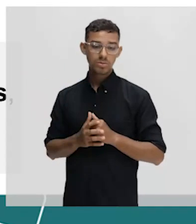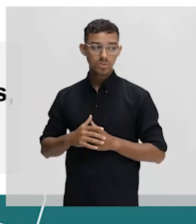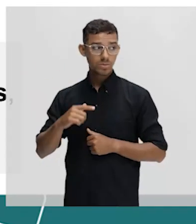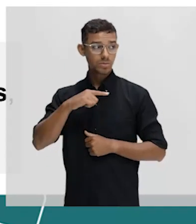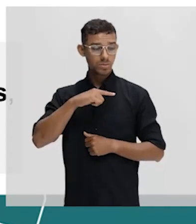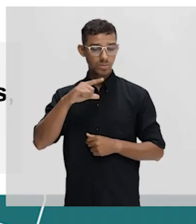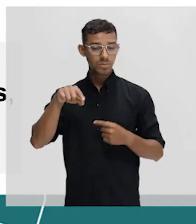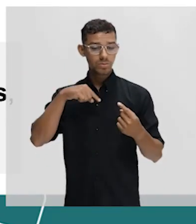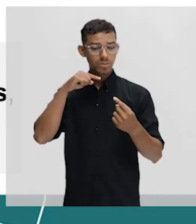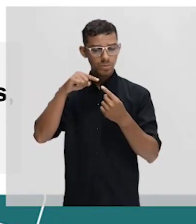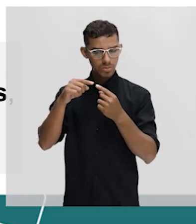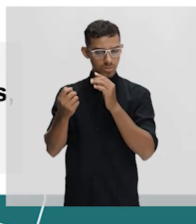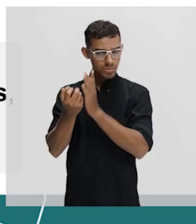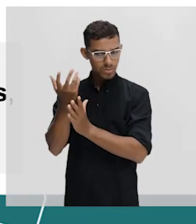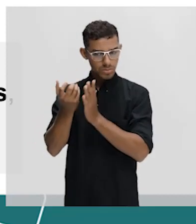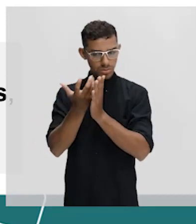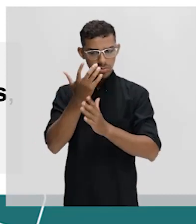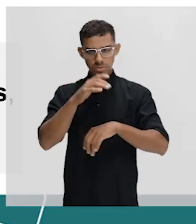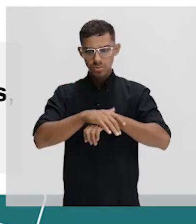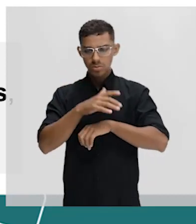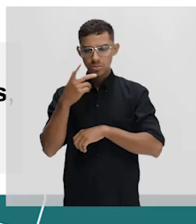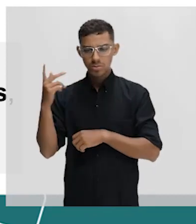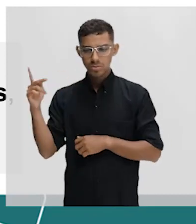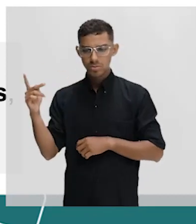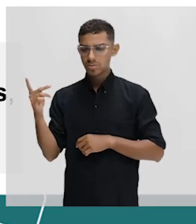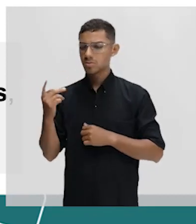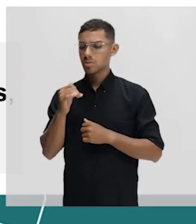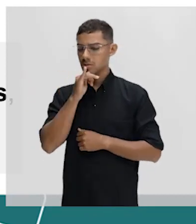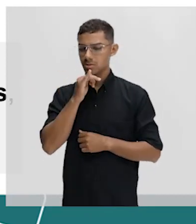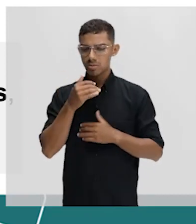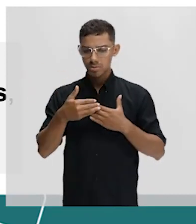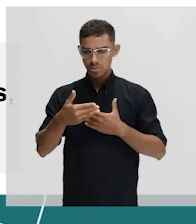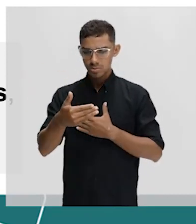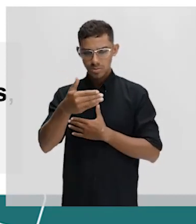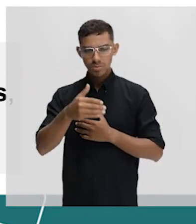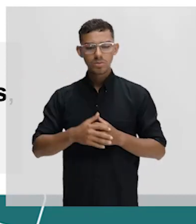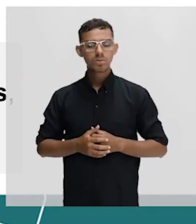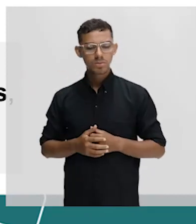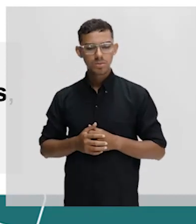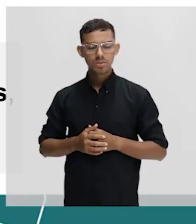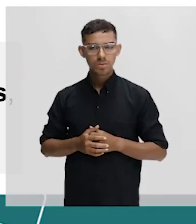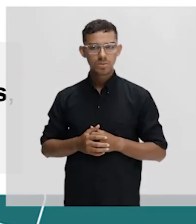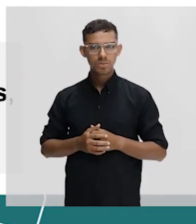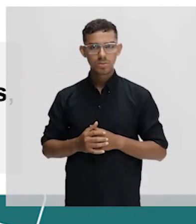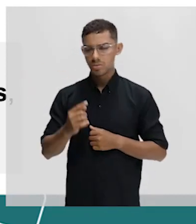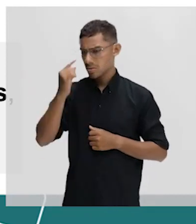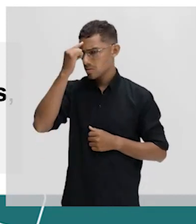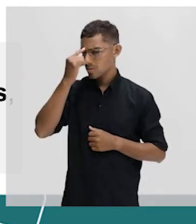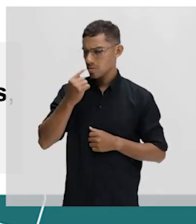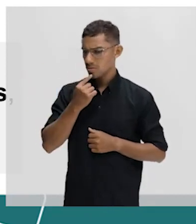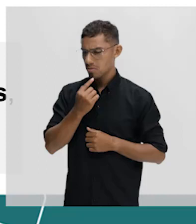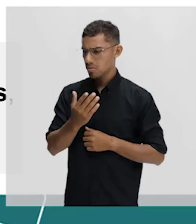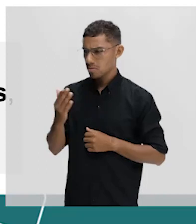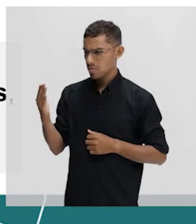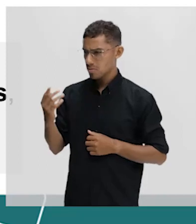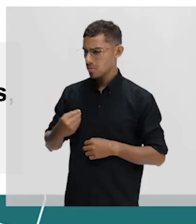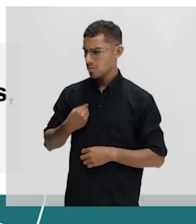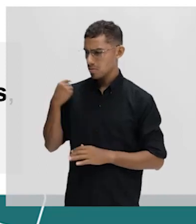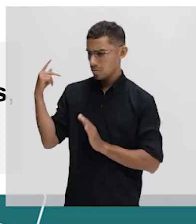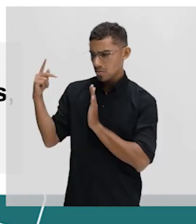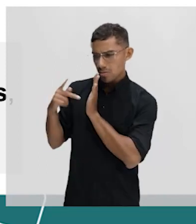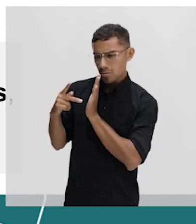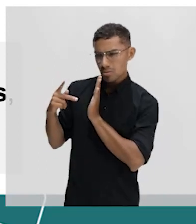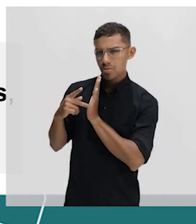teve, digamos assim, uma produção que foi destruída por causa do processo de iconoclastia. Então, as imagens que eram hiperrealistas foram